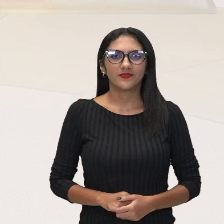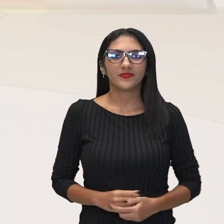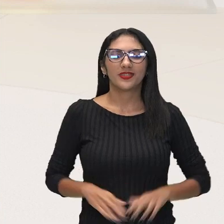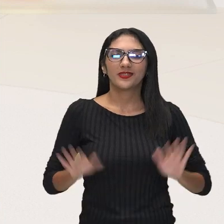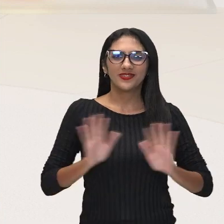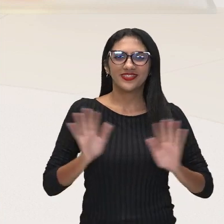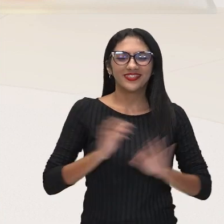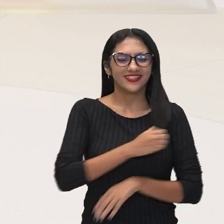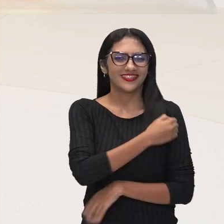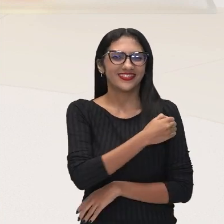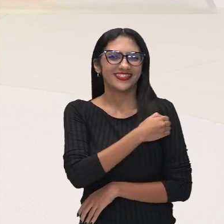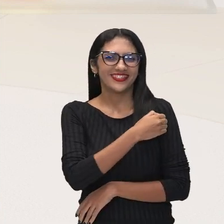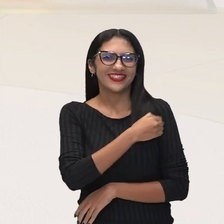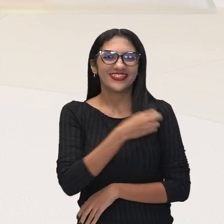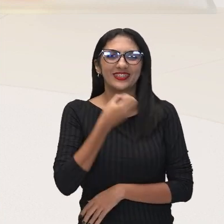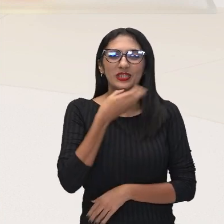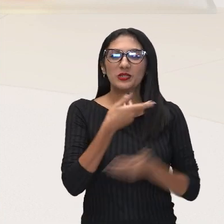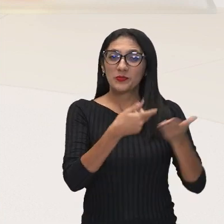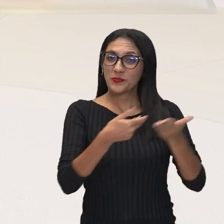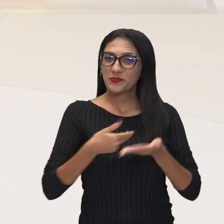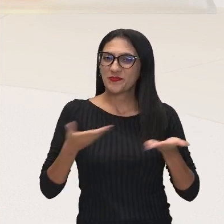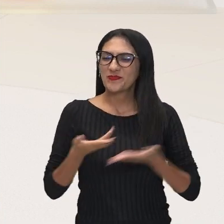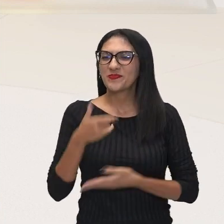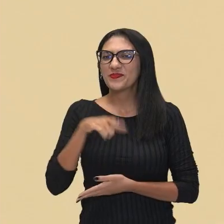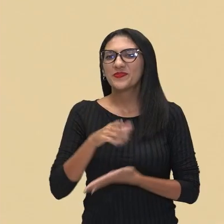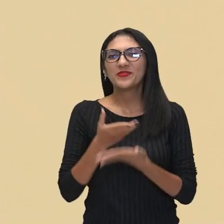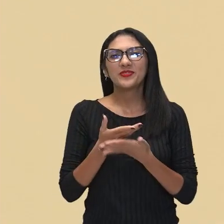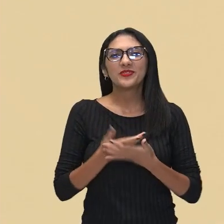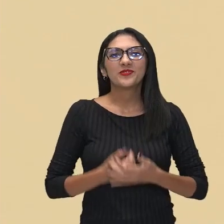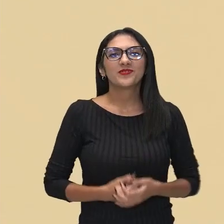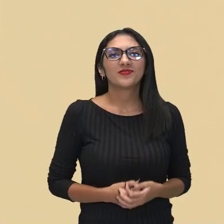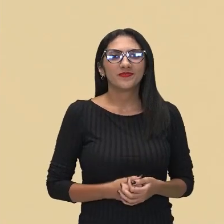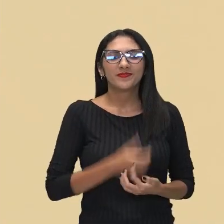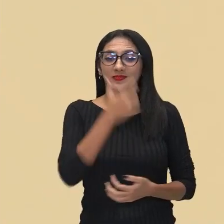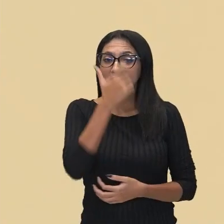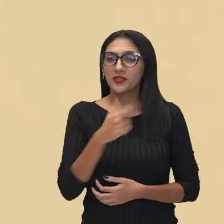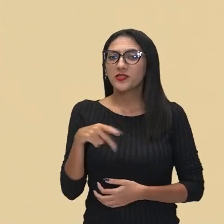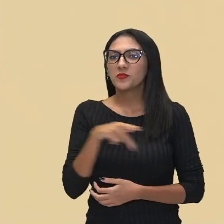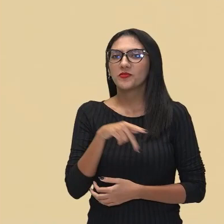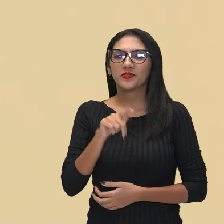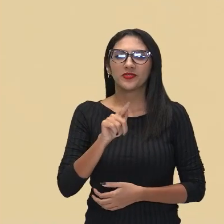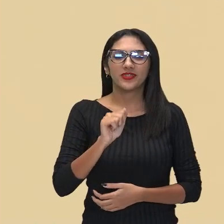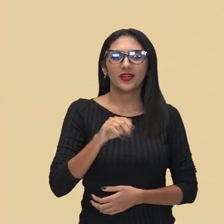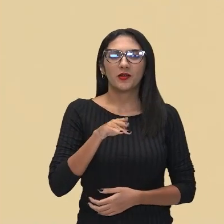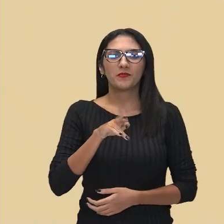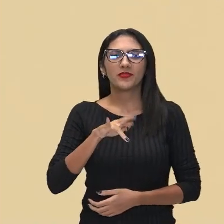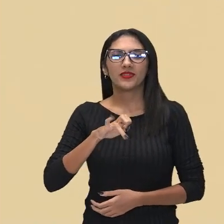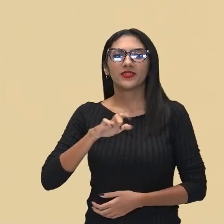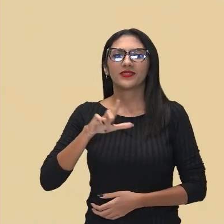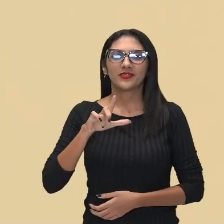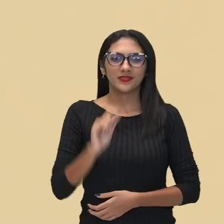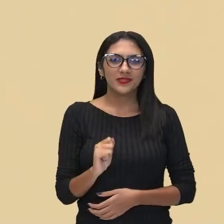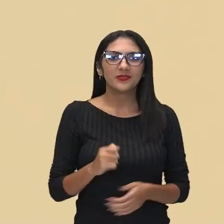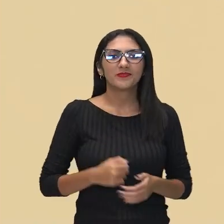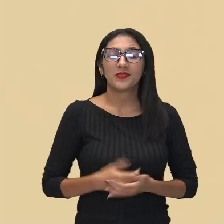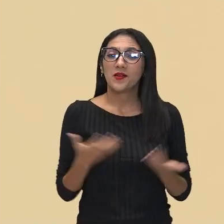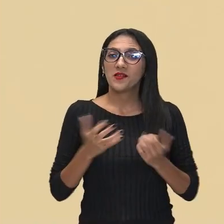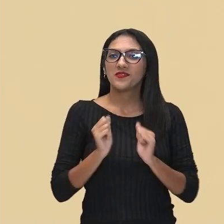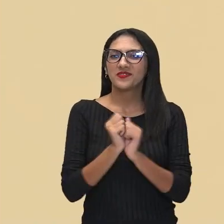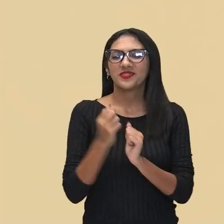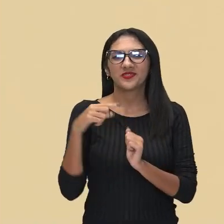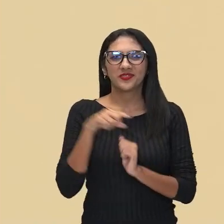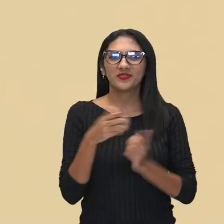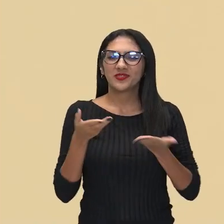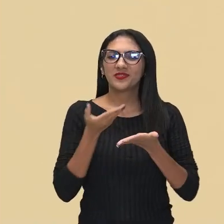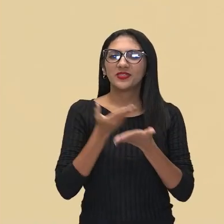Olá, meus queridos, sejam bem-vindos. Eu sou a professora Gabriela Costa e estou acompanhando vocês